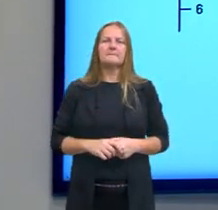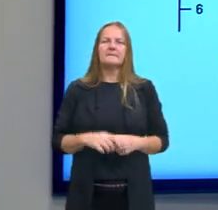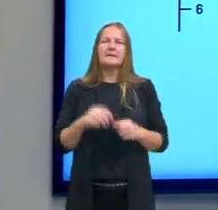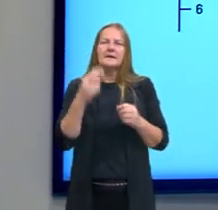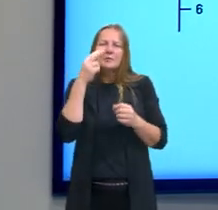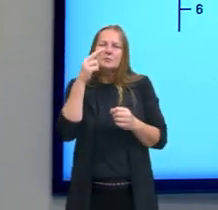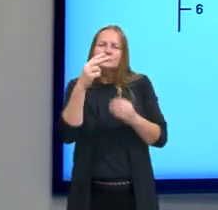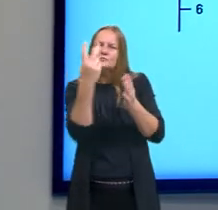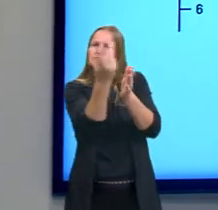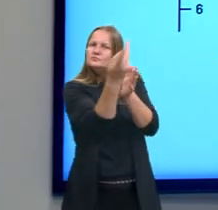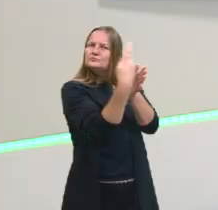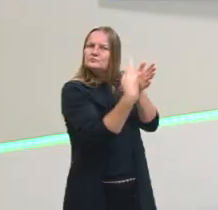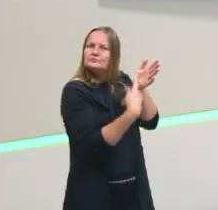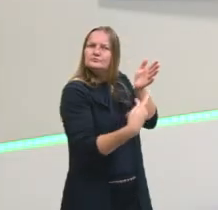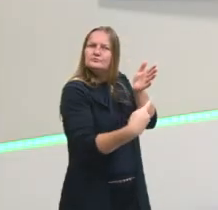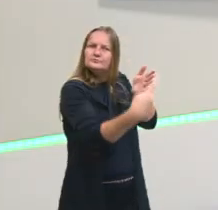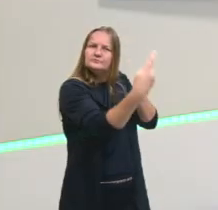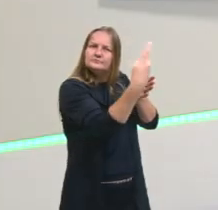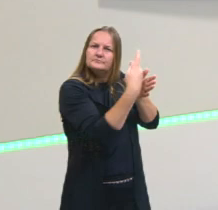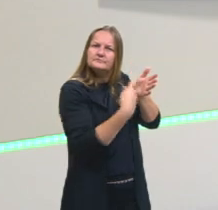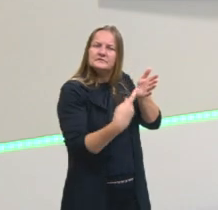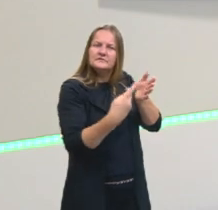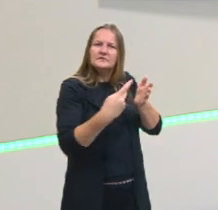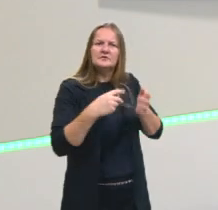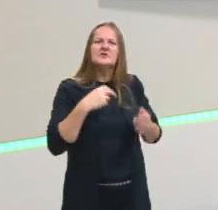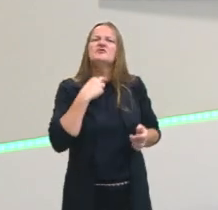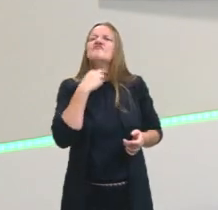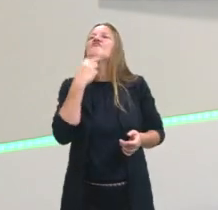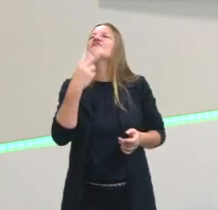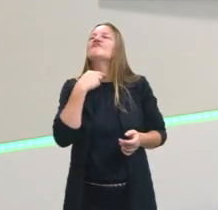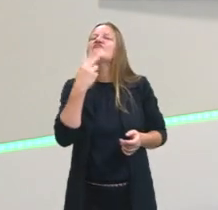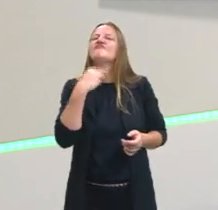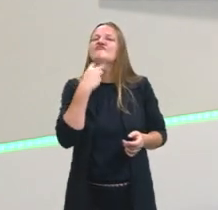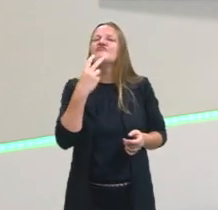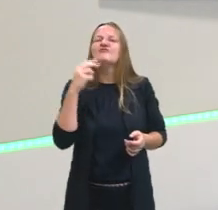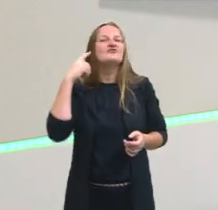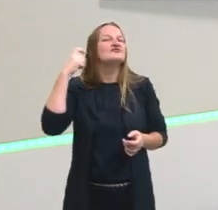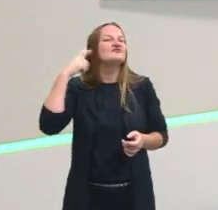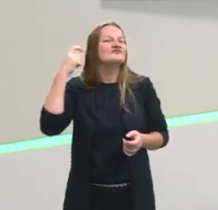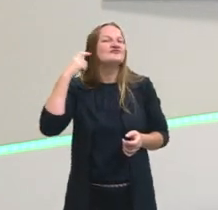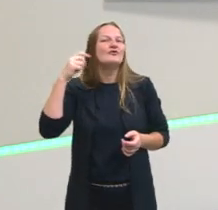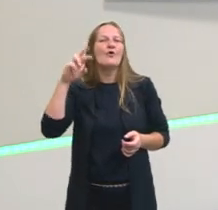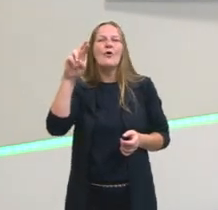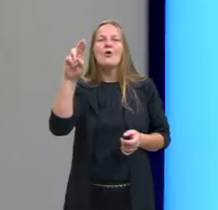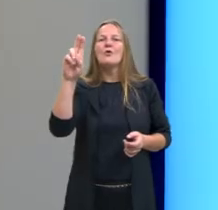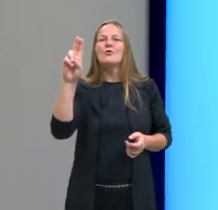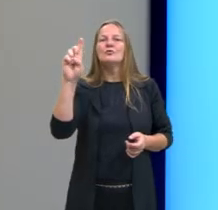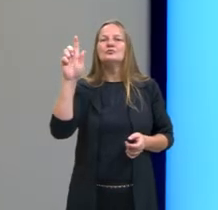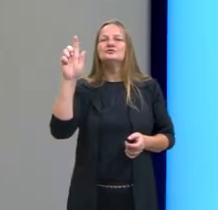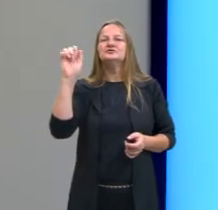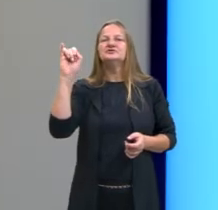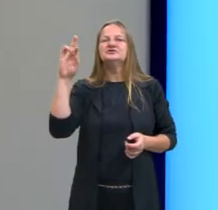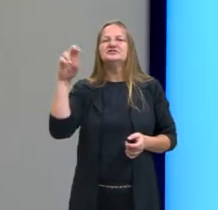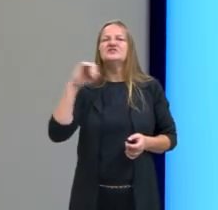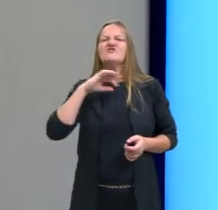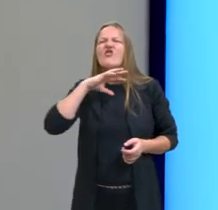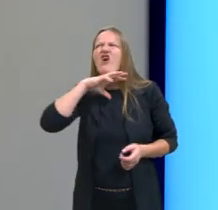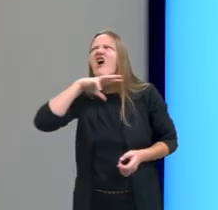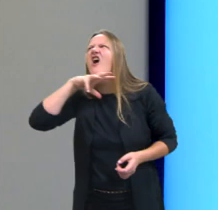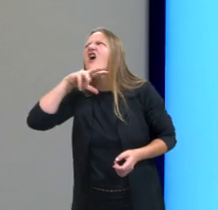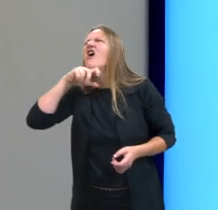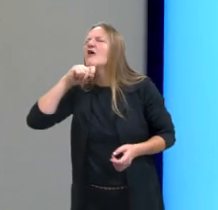ó compreende as espécies que rugem que são todas essas e o nó três